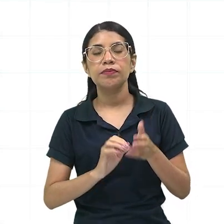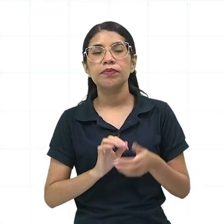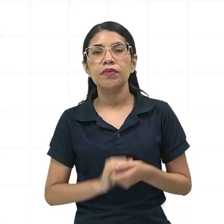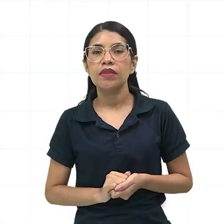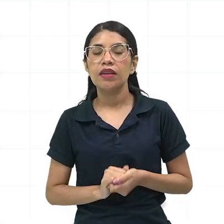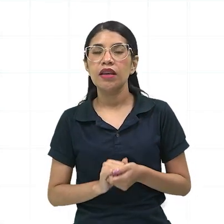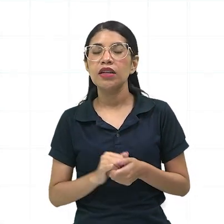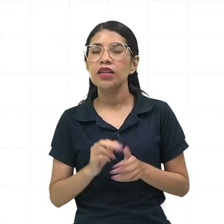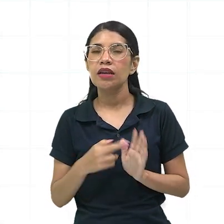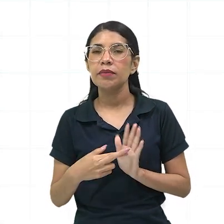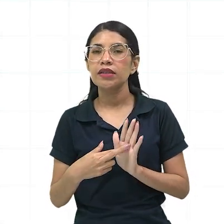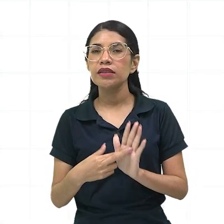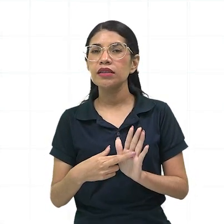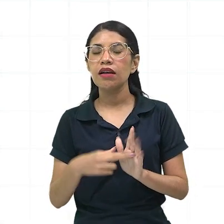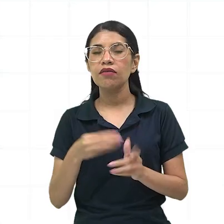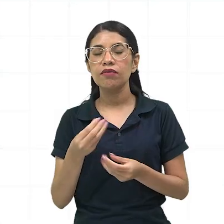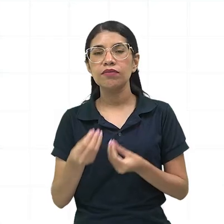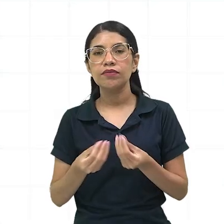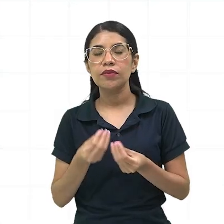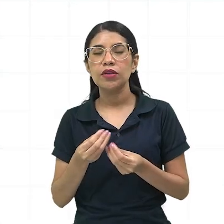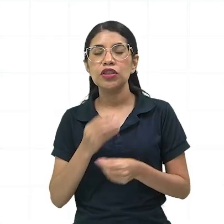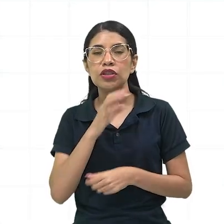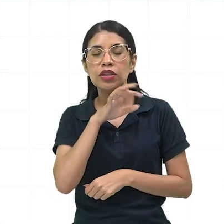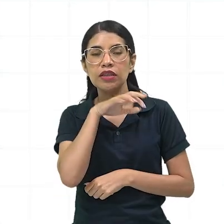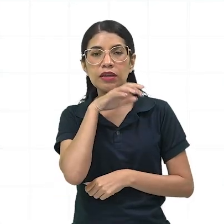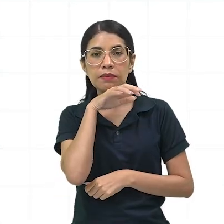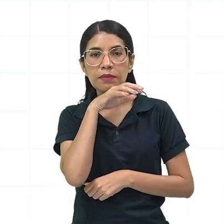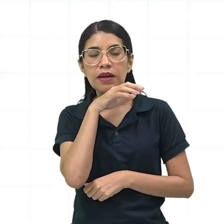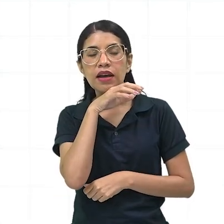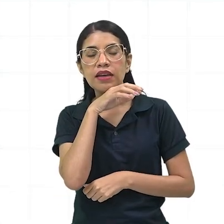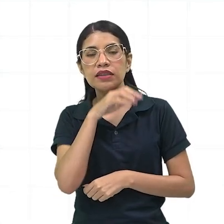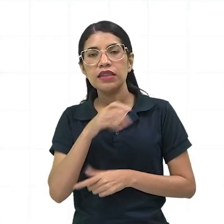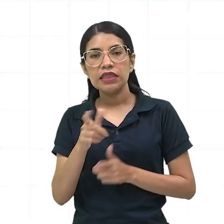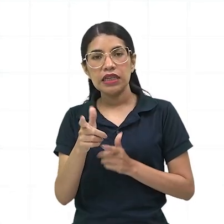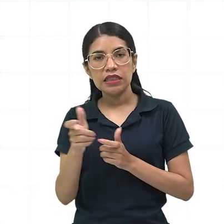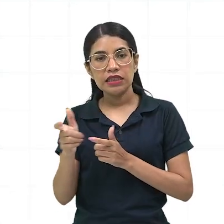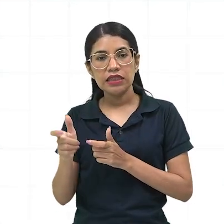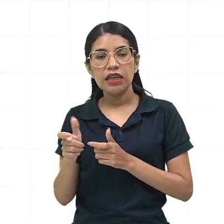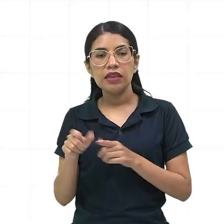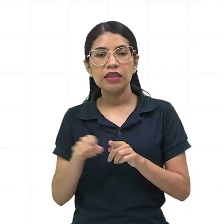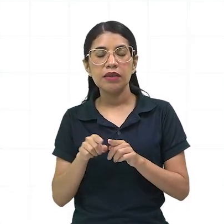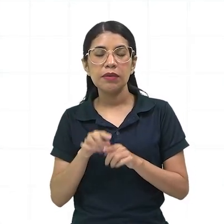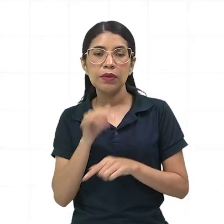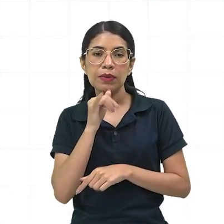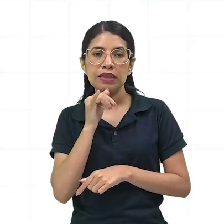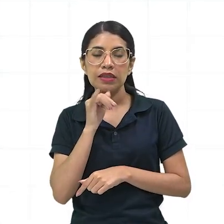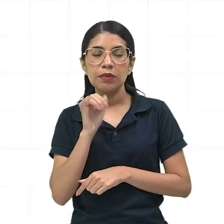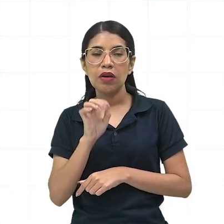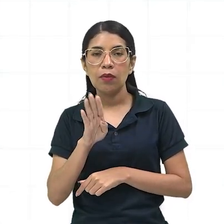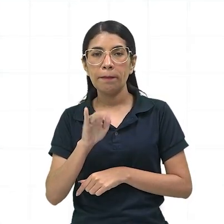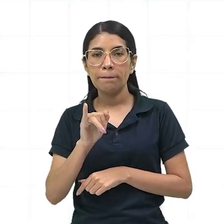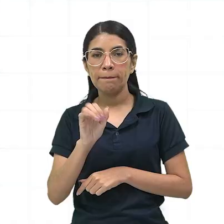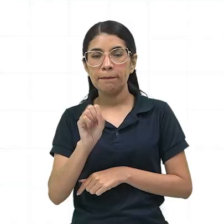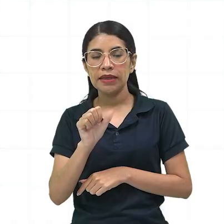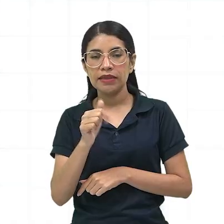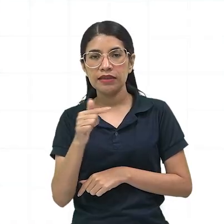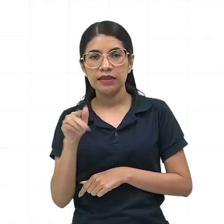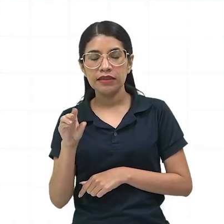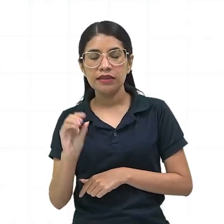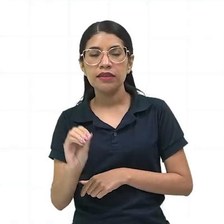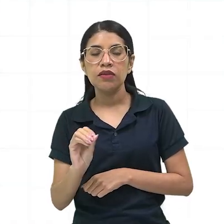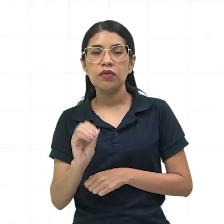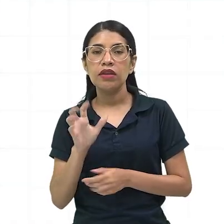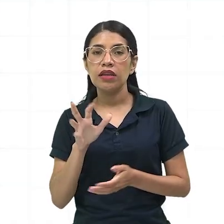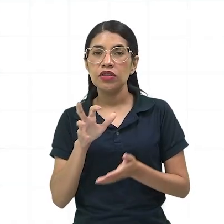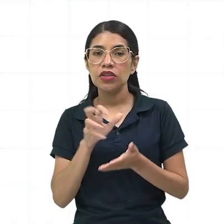essas representações, normalmente de animais de caça, né? Aí tem a figura de um bisão, por exemplo, porque eles